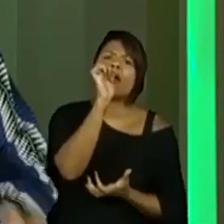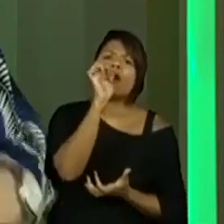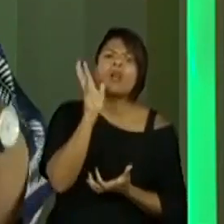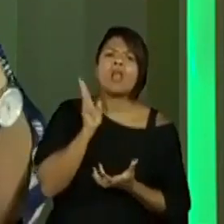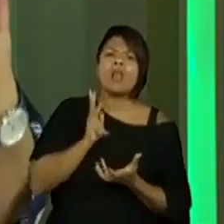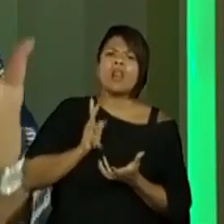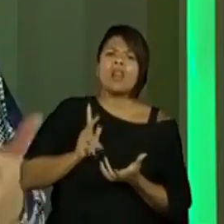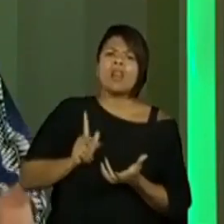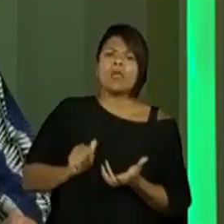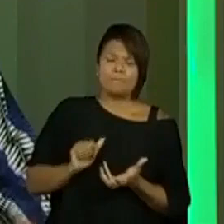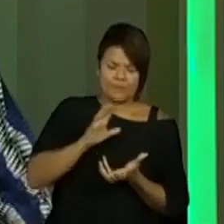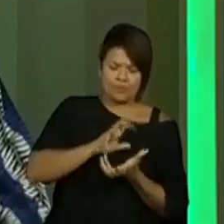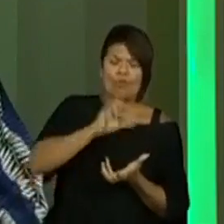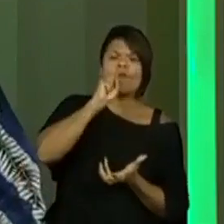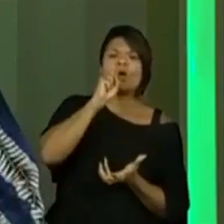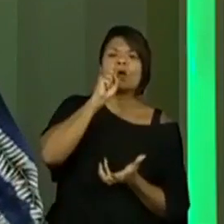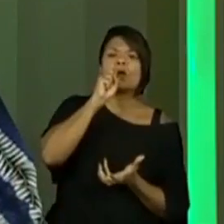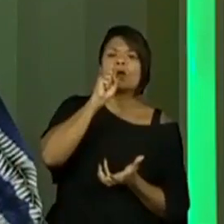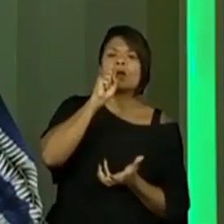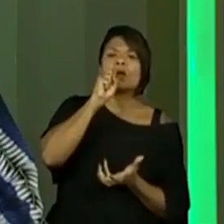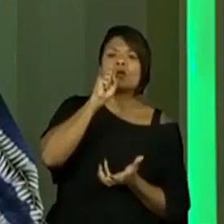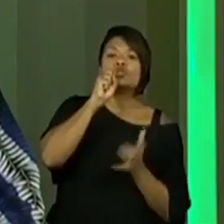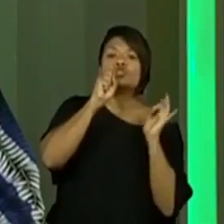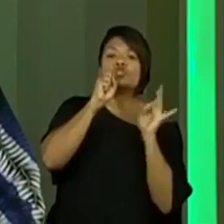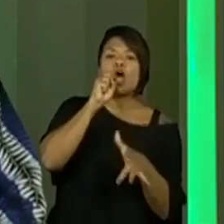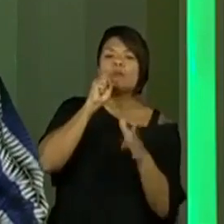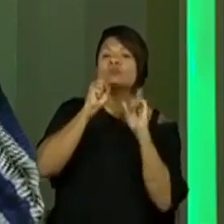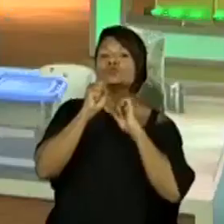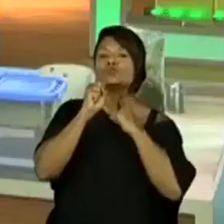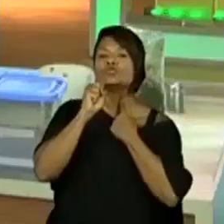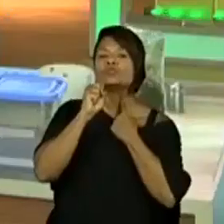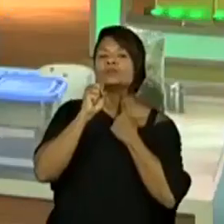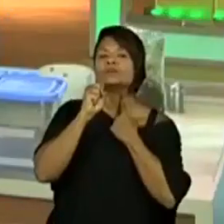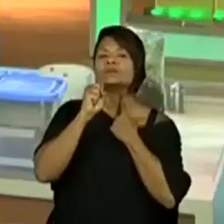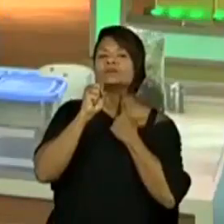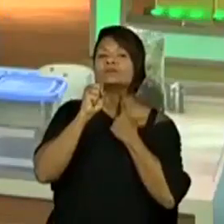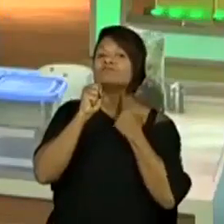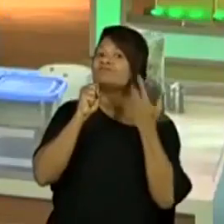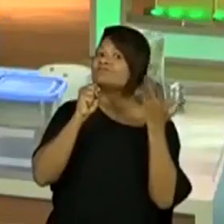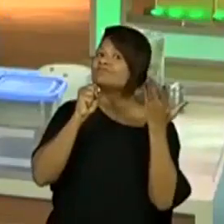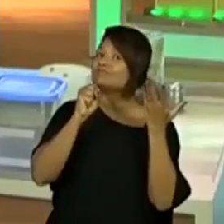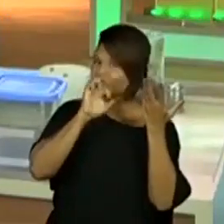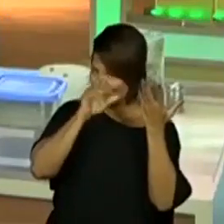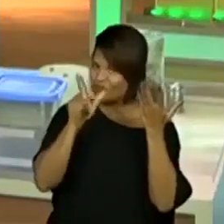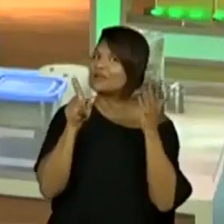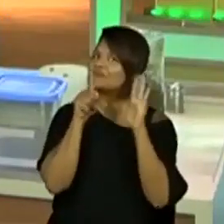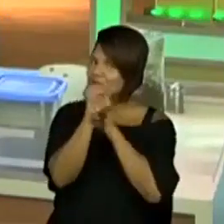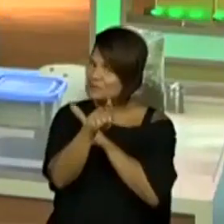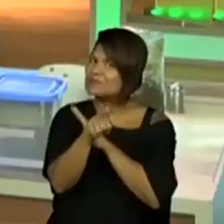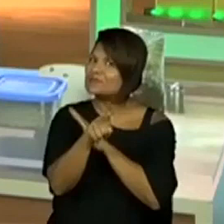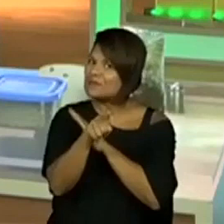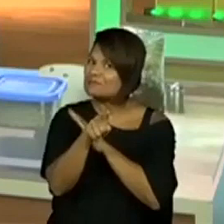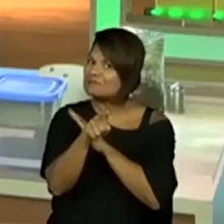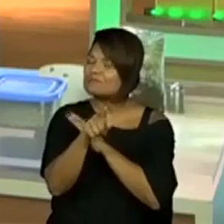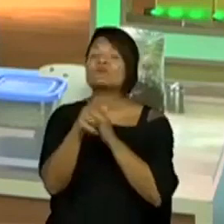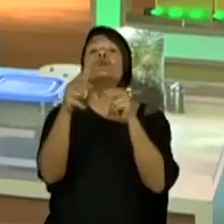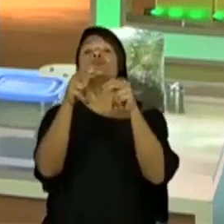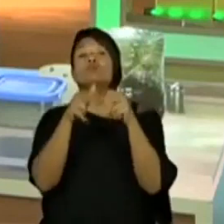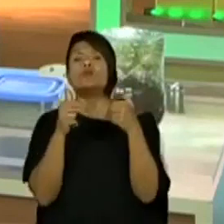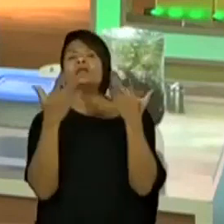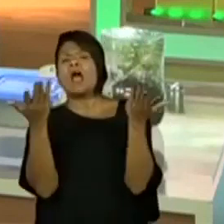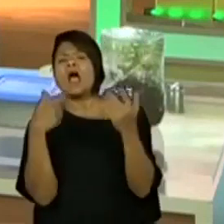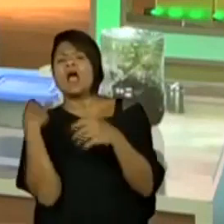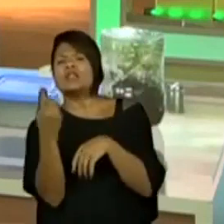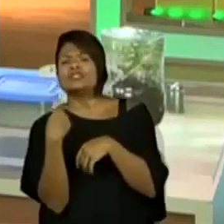nós temos uma outra reflexão para ser feita. Por isso é que devemos pensar que, além